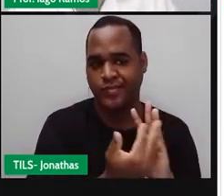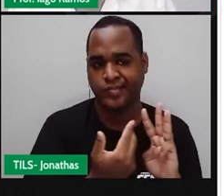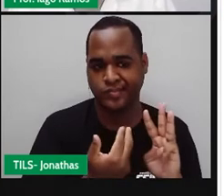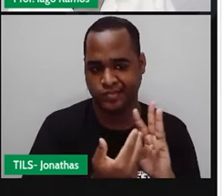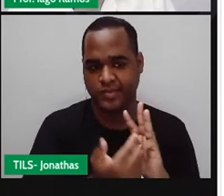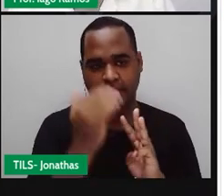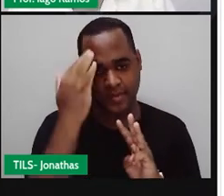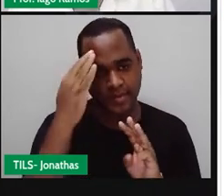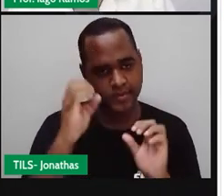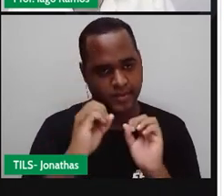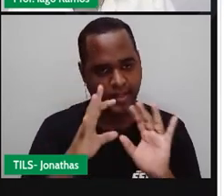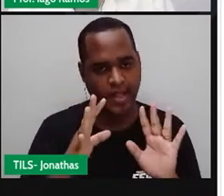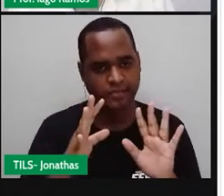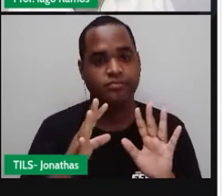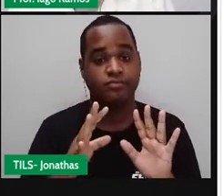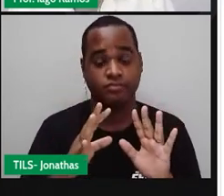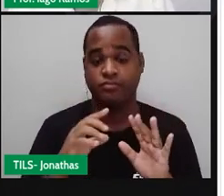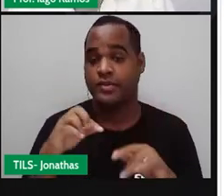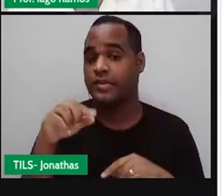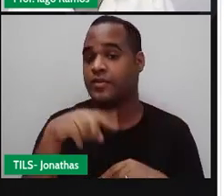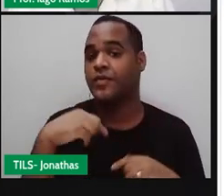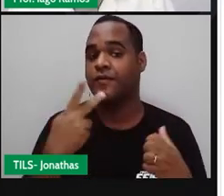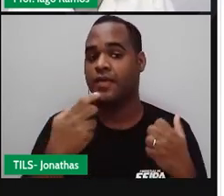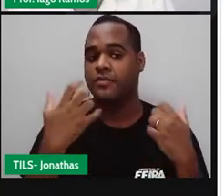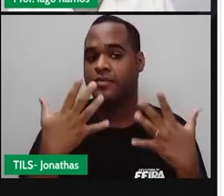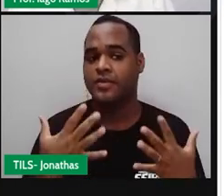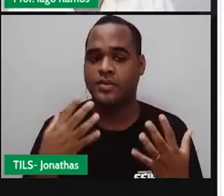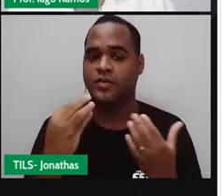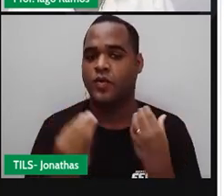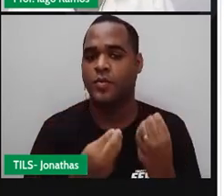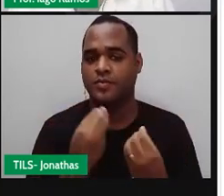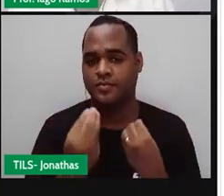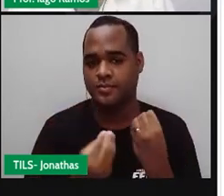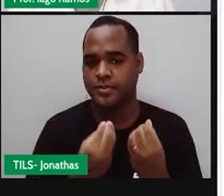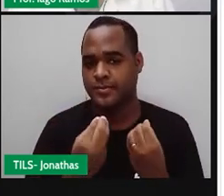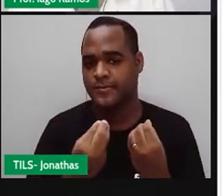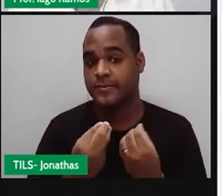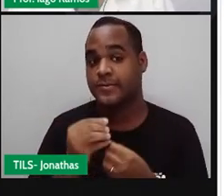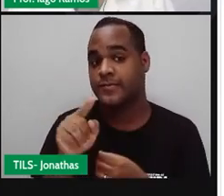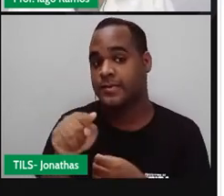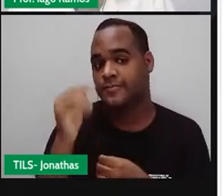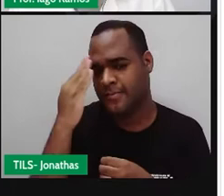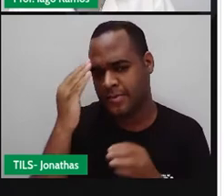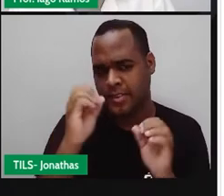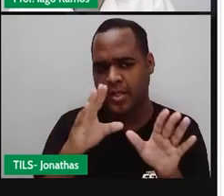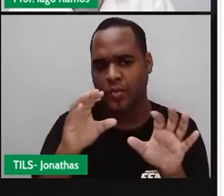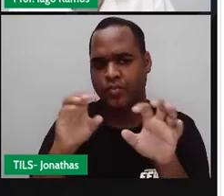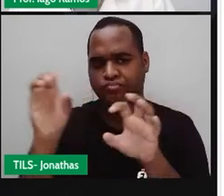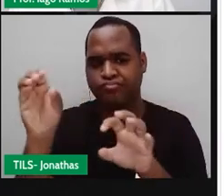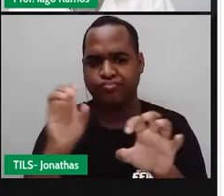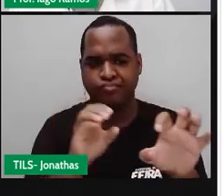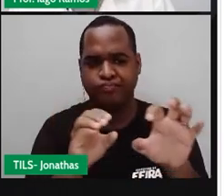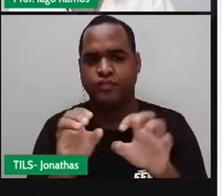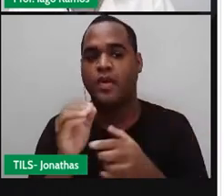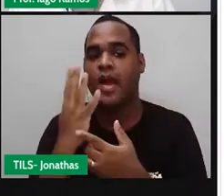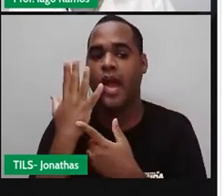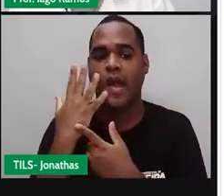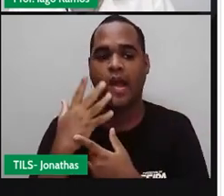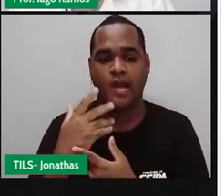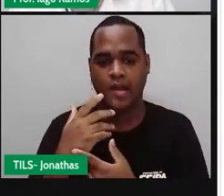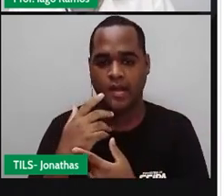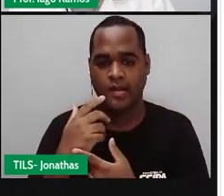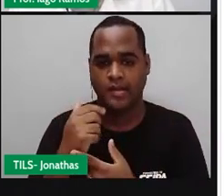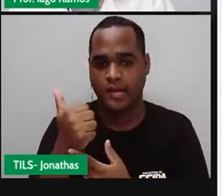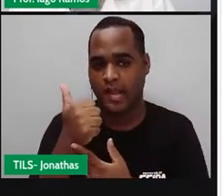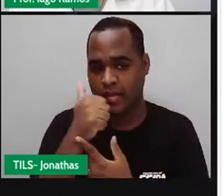Tá bom então quer que eu vou fazer aqui eu vou mexer um pouquinho nessa tela tá eu vou pegar essa criança